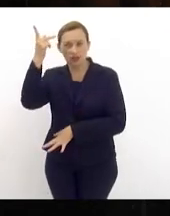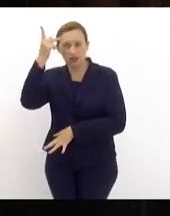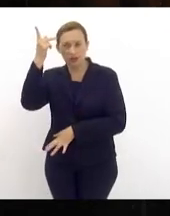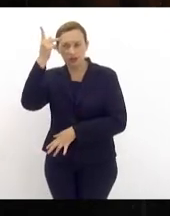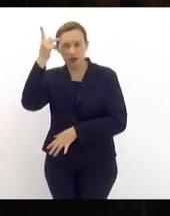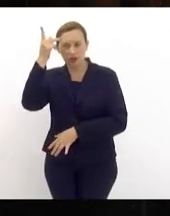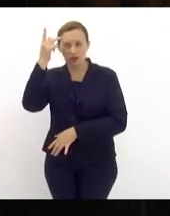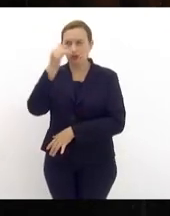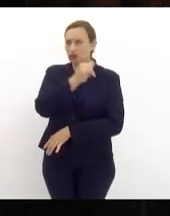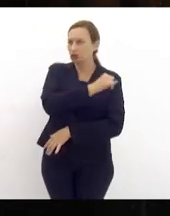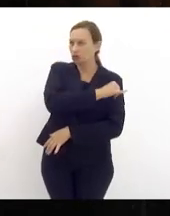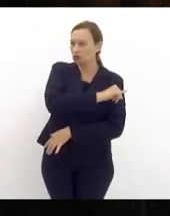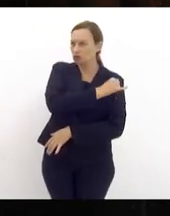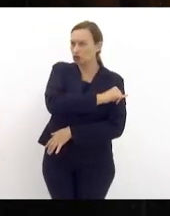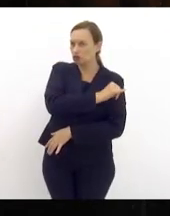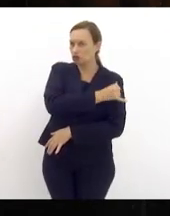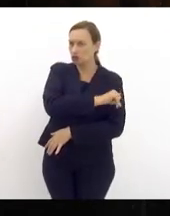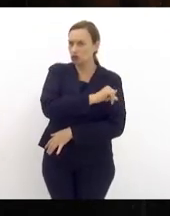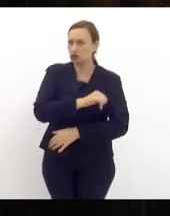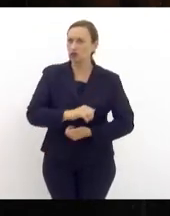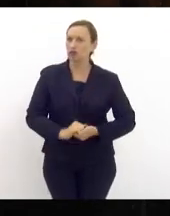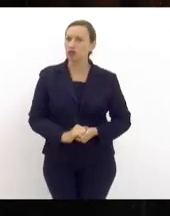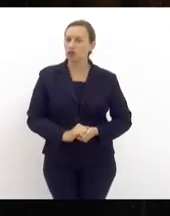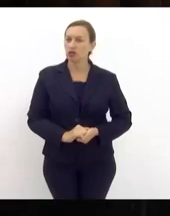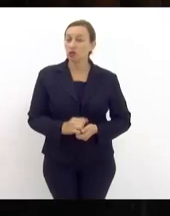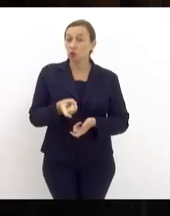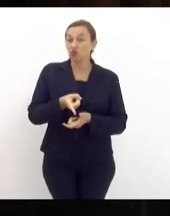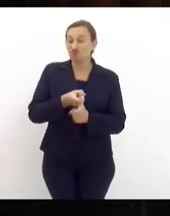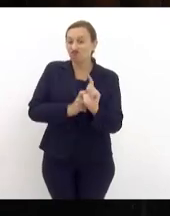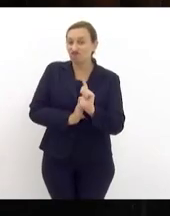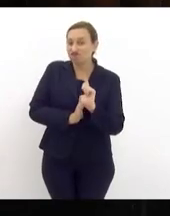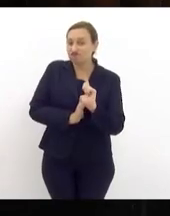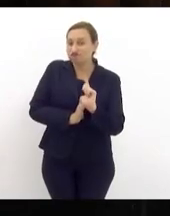de Janeiro diante de dívidas